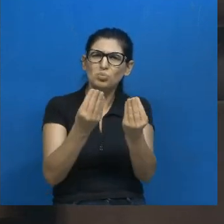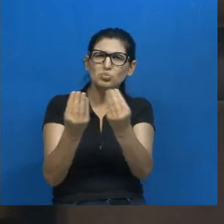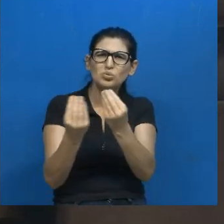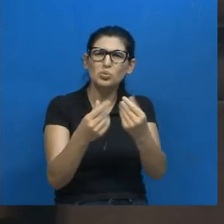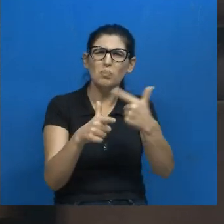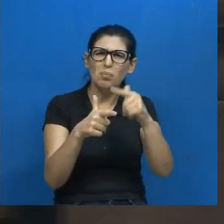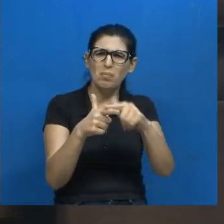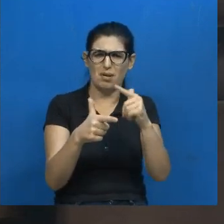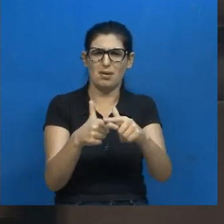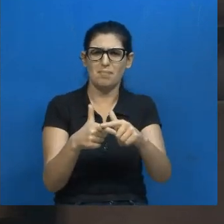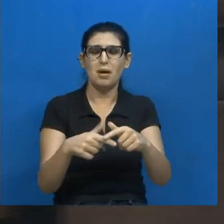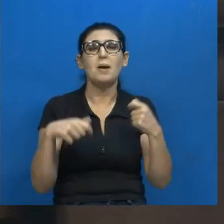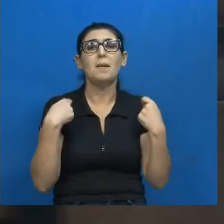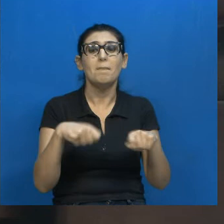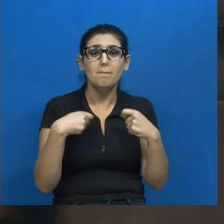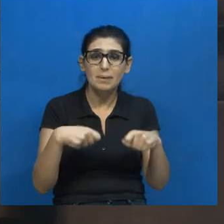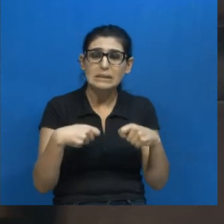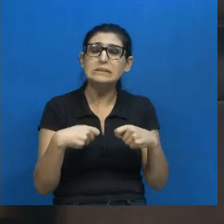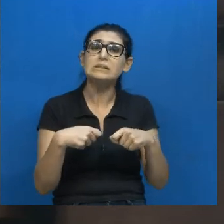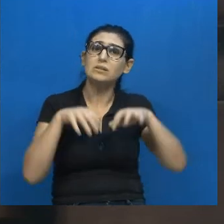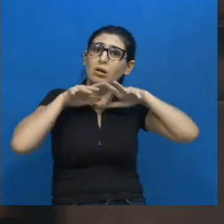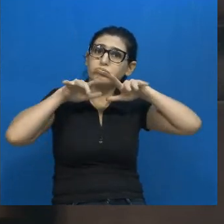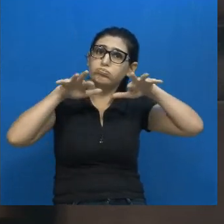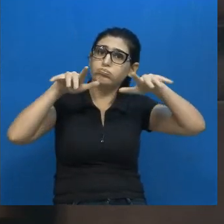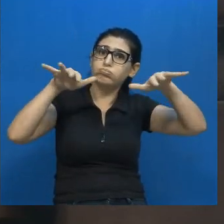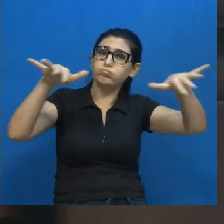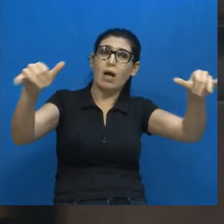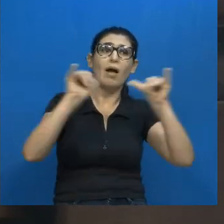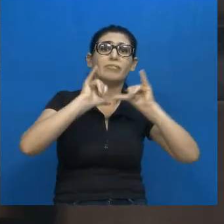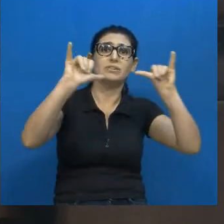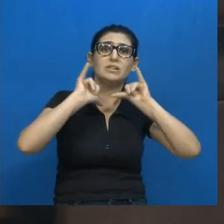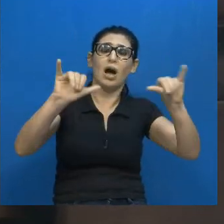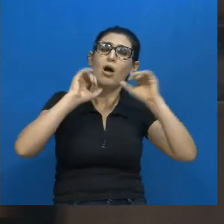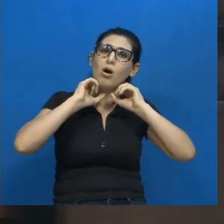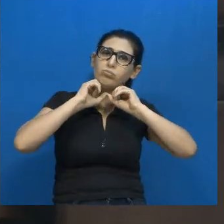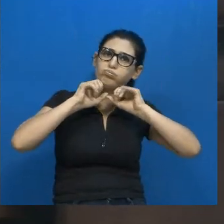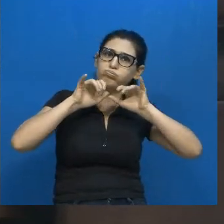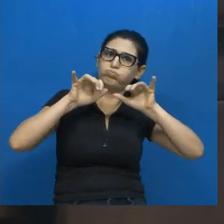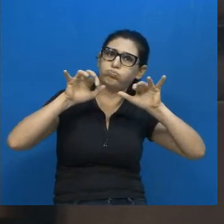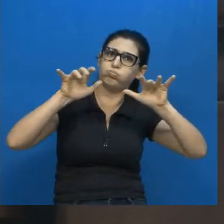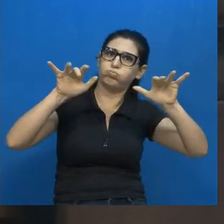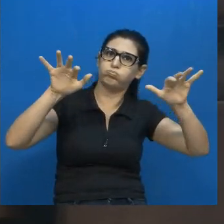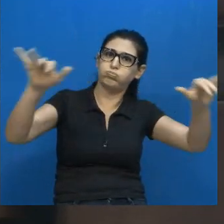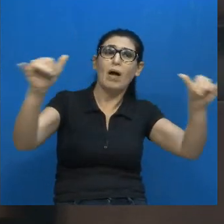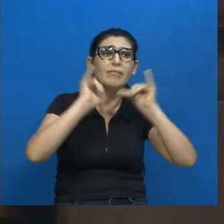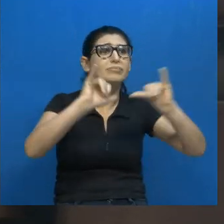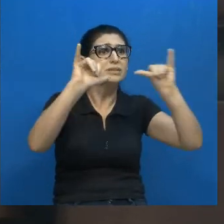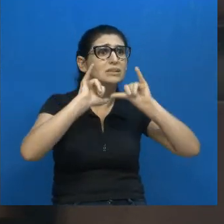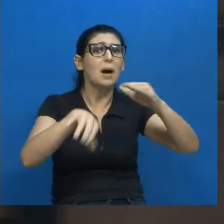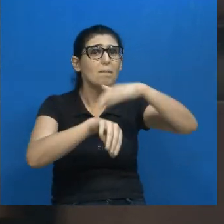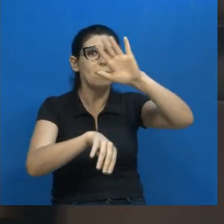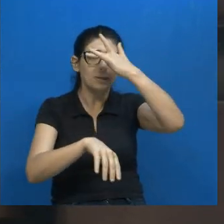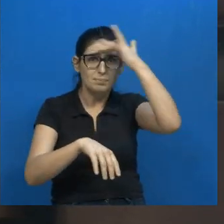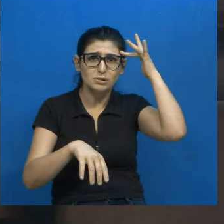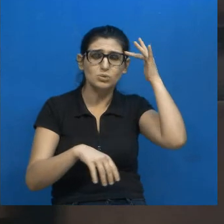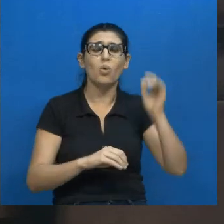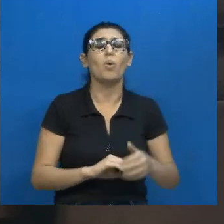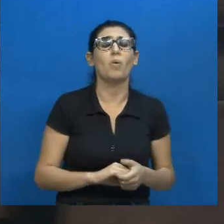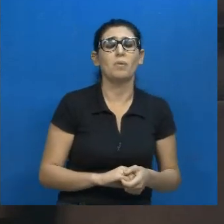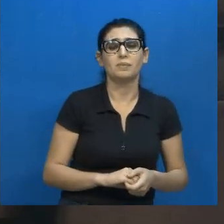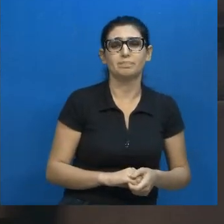esse debate para a população da cidade. Então, eu acho que, como fechamento desse encontro, como ele disse